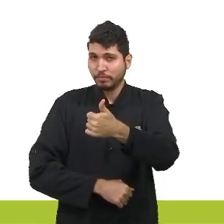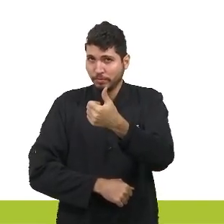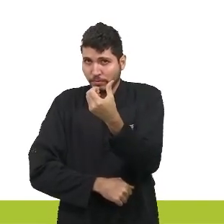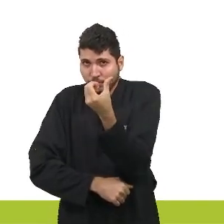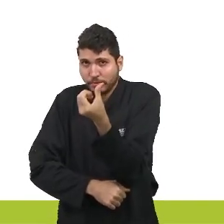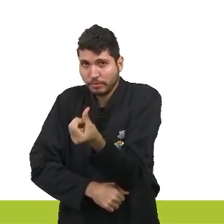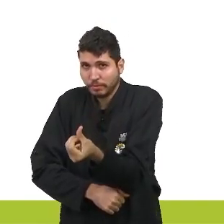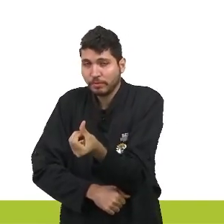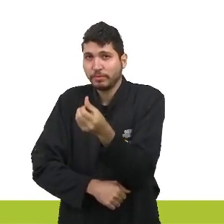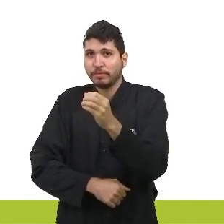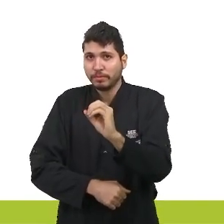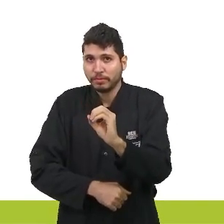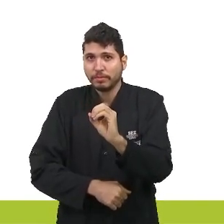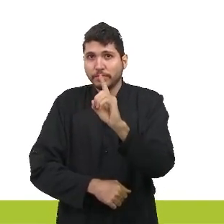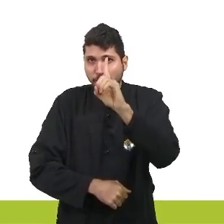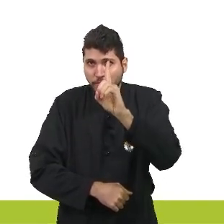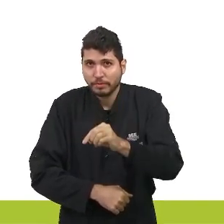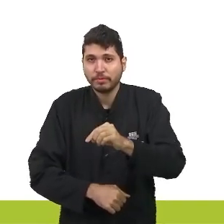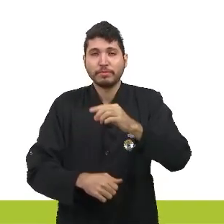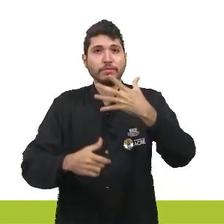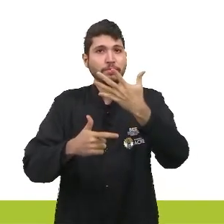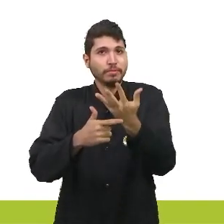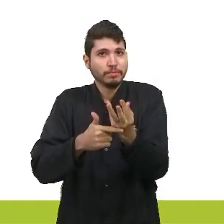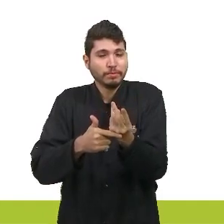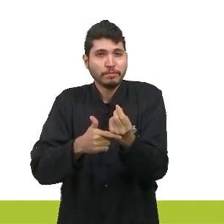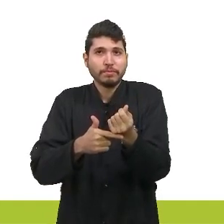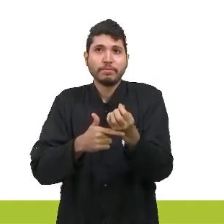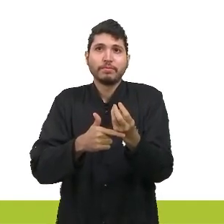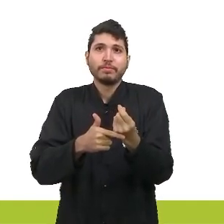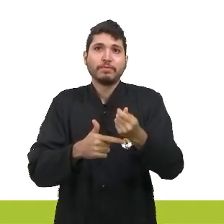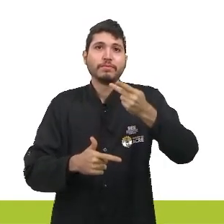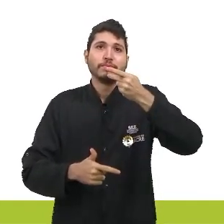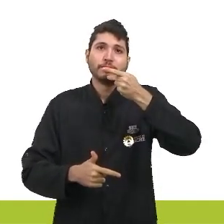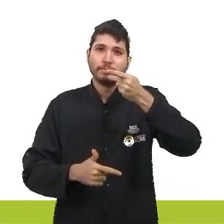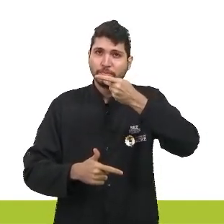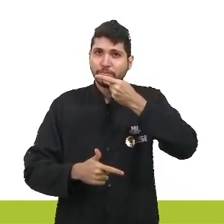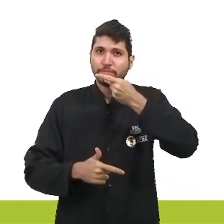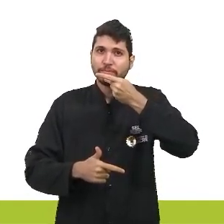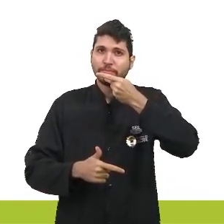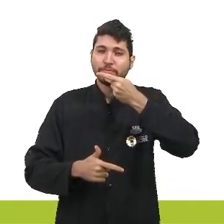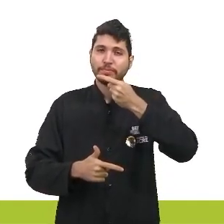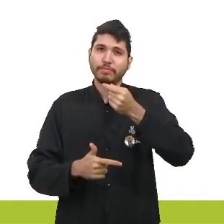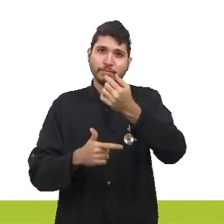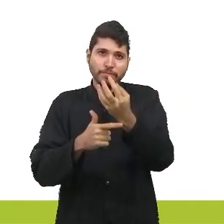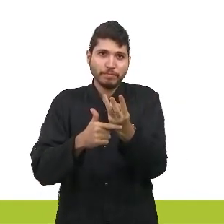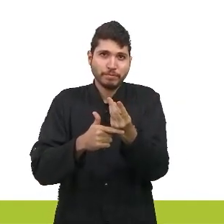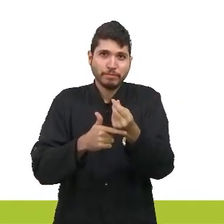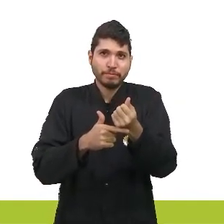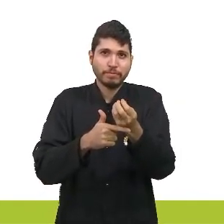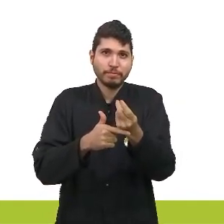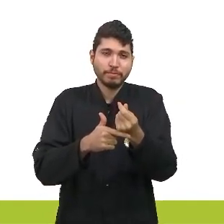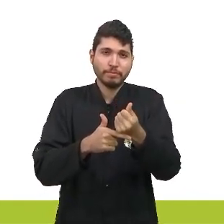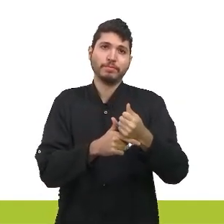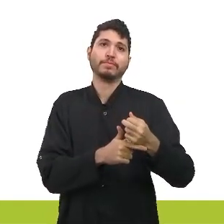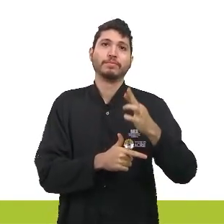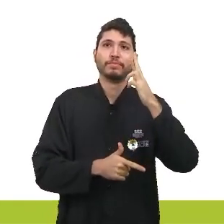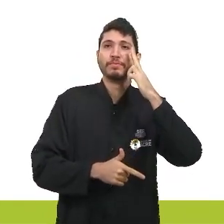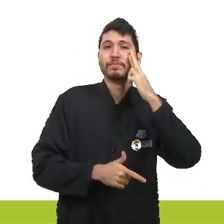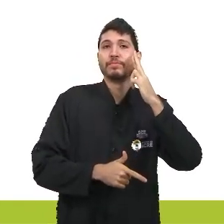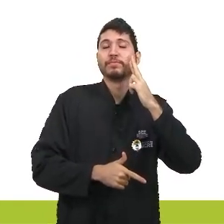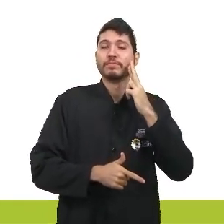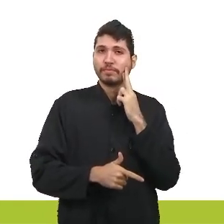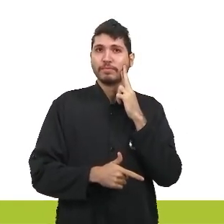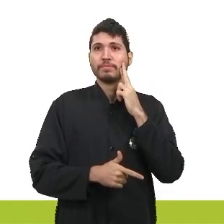são algebristas. Então, probabilidade de ser algebrista, dado que é rondoniense, de novo